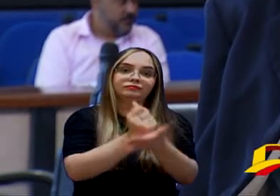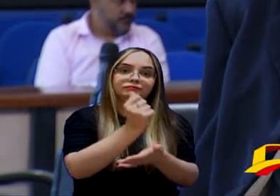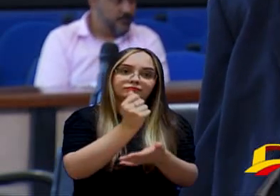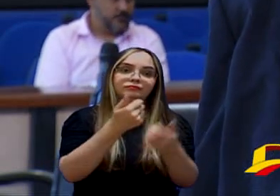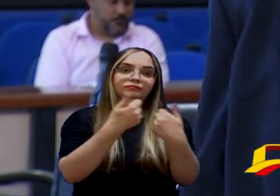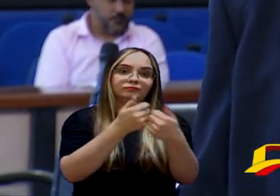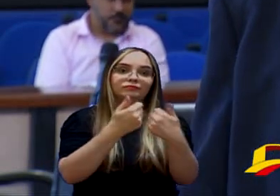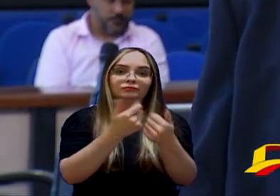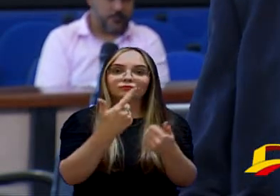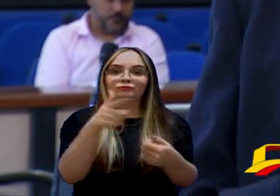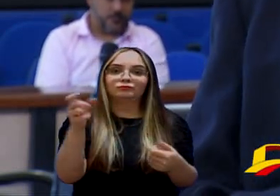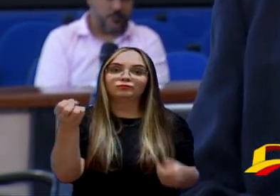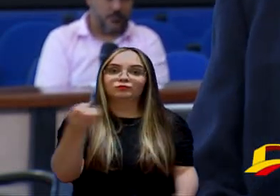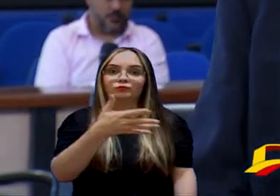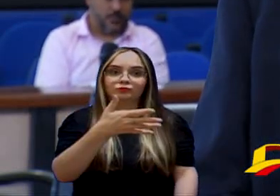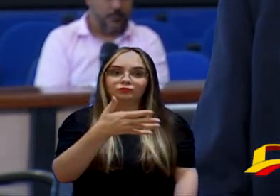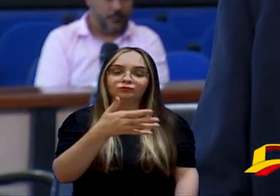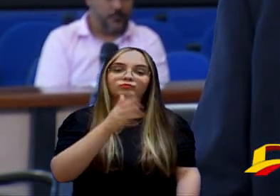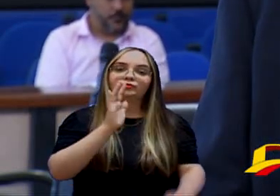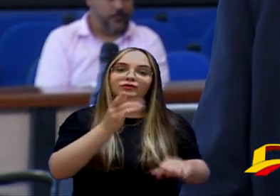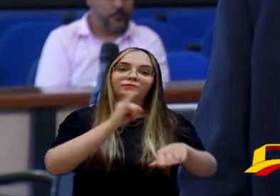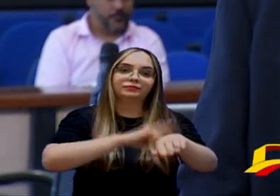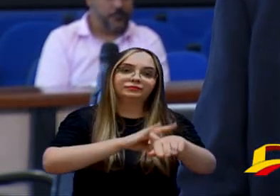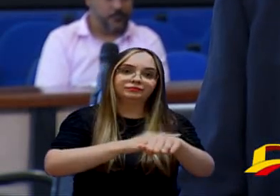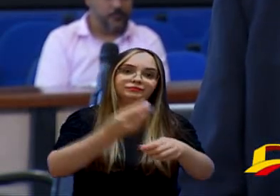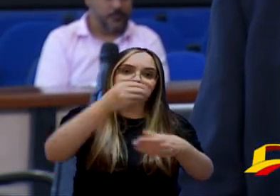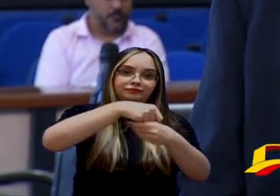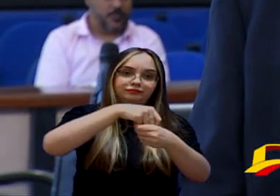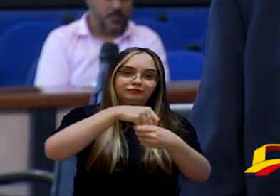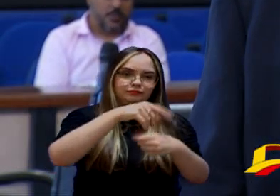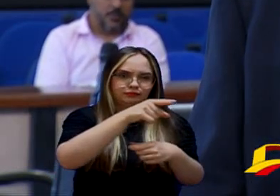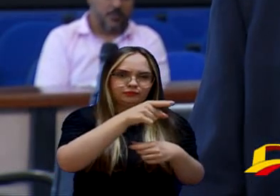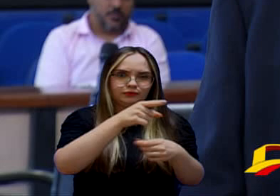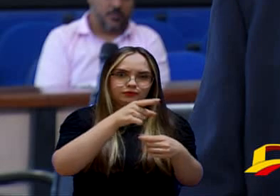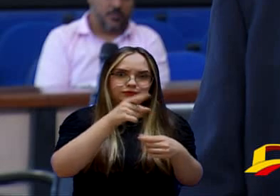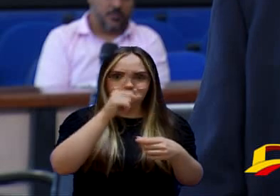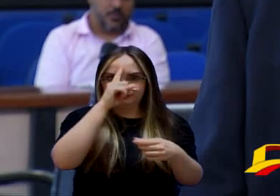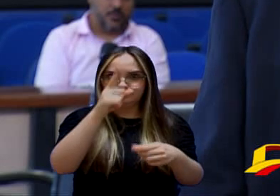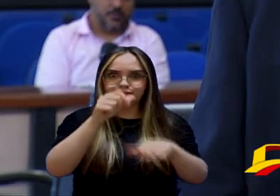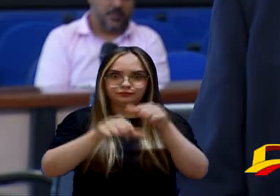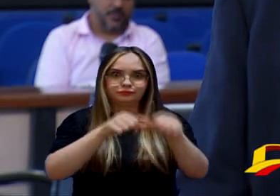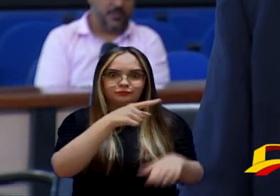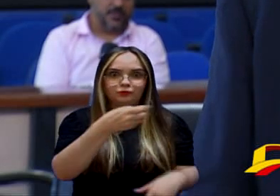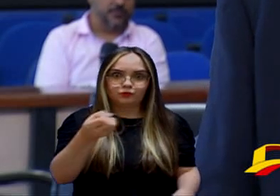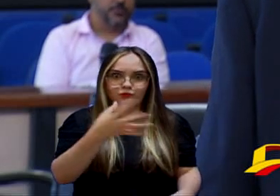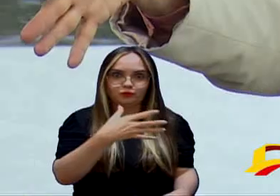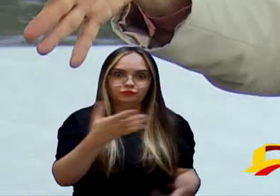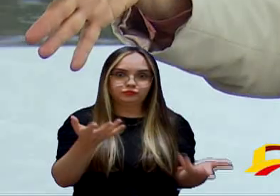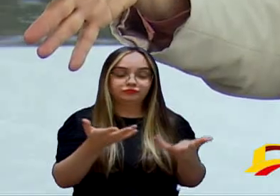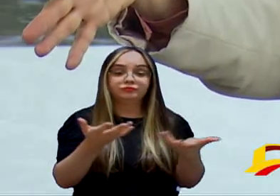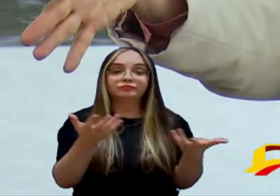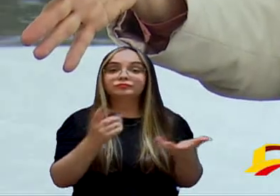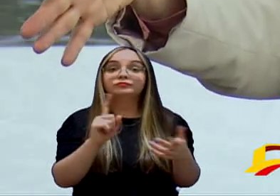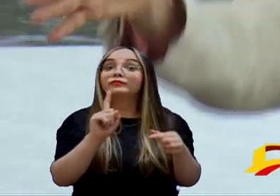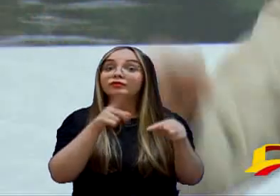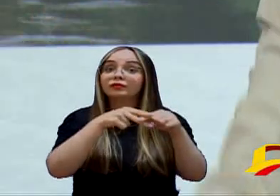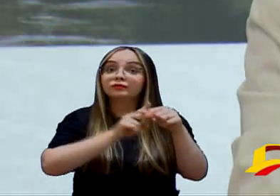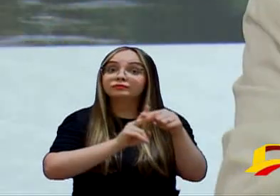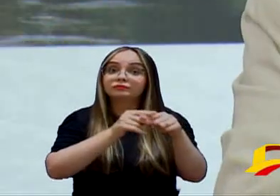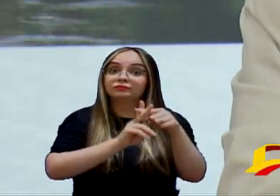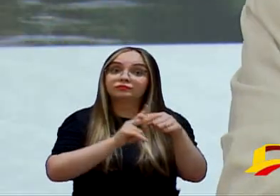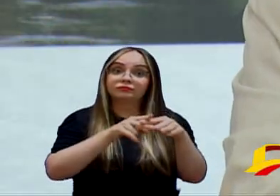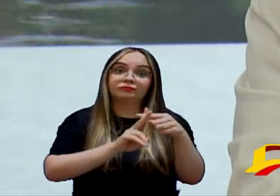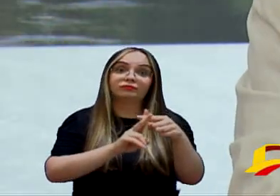aquele outro ônibus Novo com banheiro só mandou para revitalização desse novo que está rodando não para manutenção